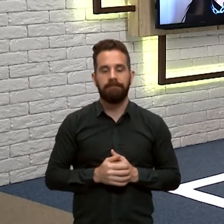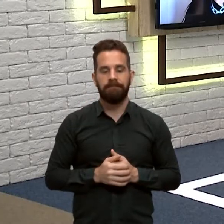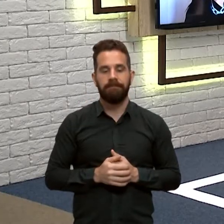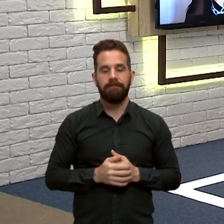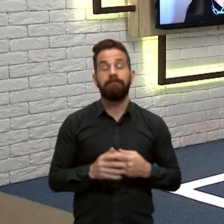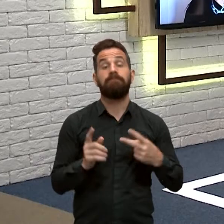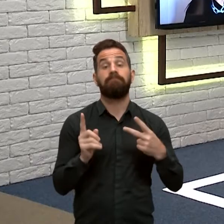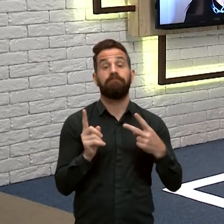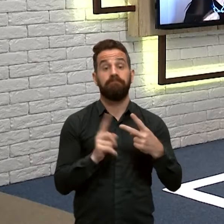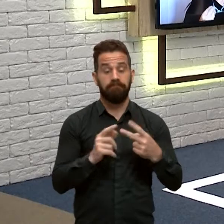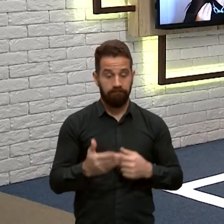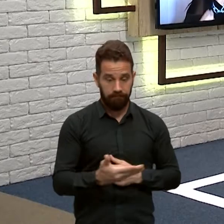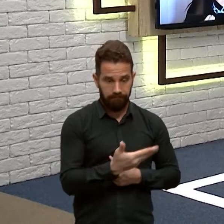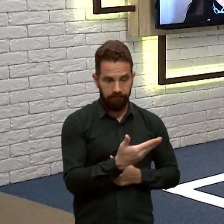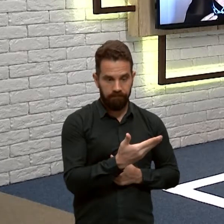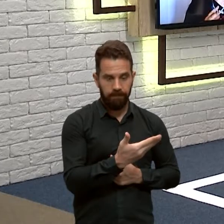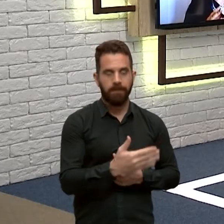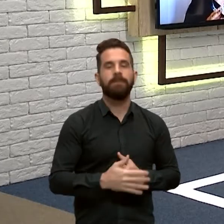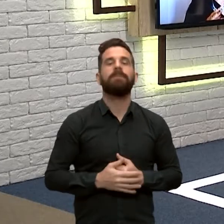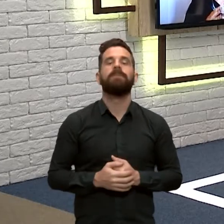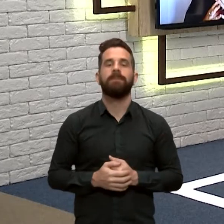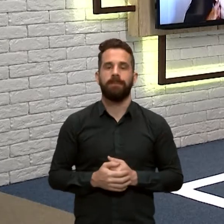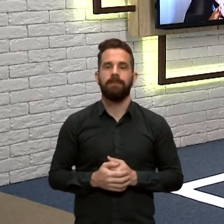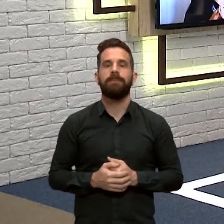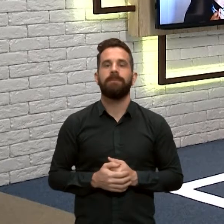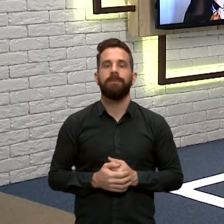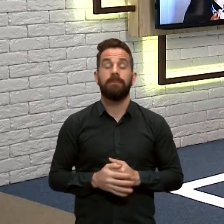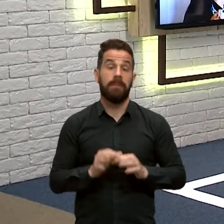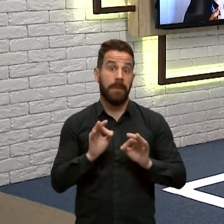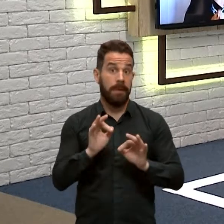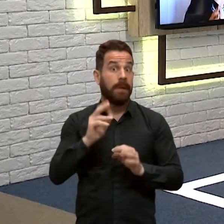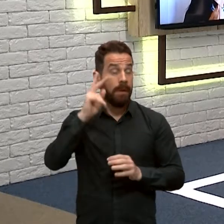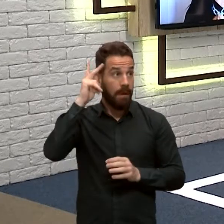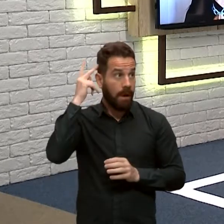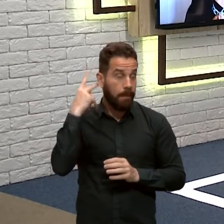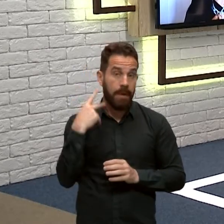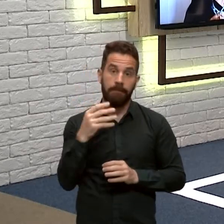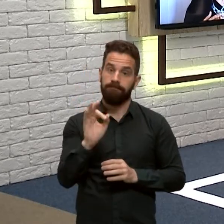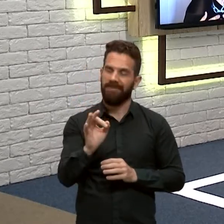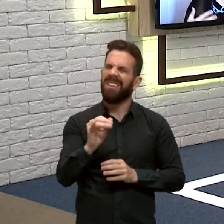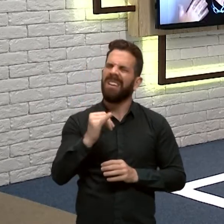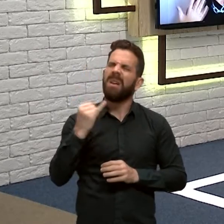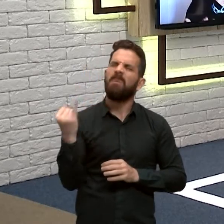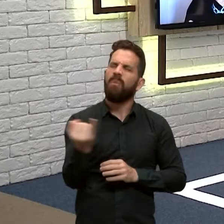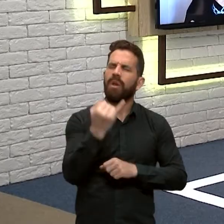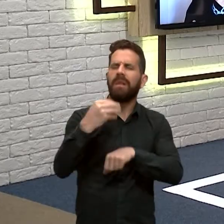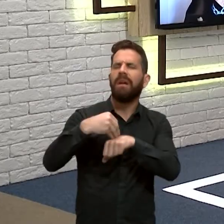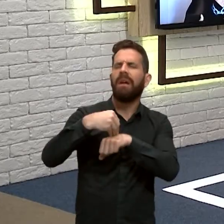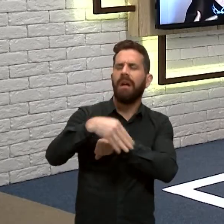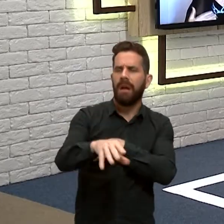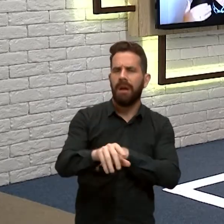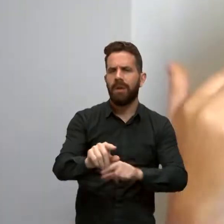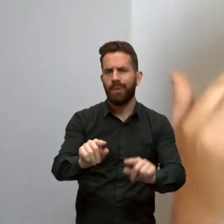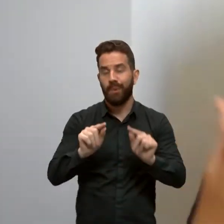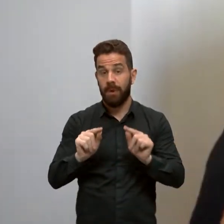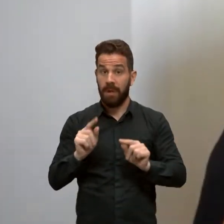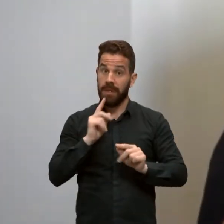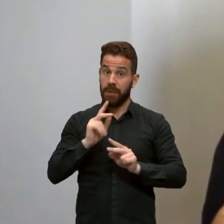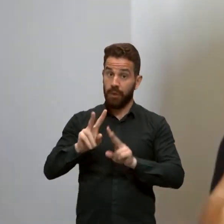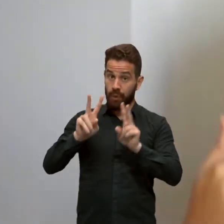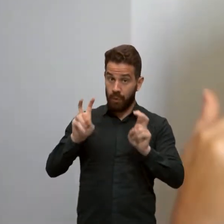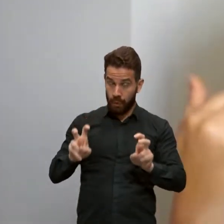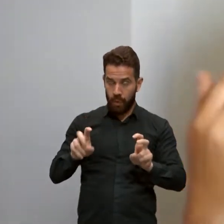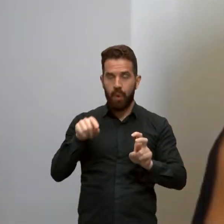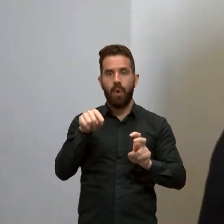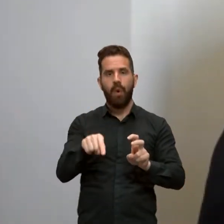Bom, Camila, inicialmente é muitíssimo relevante mencionar que a temática sobre a